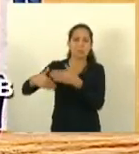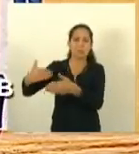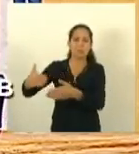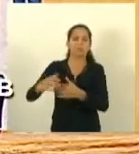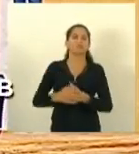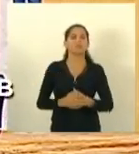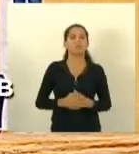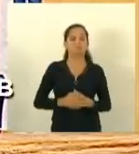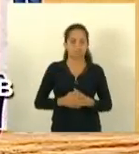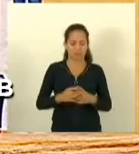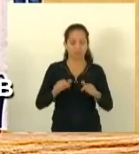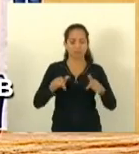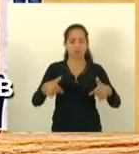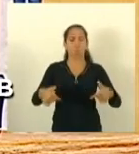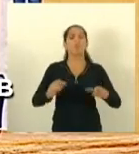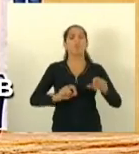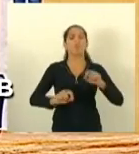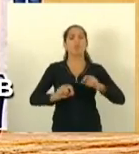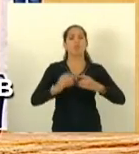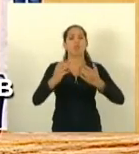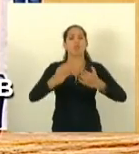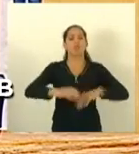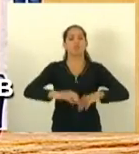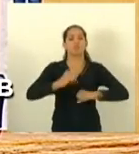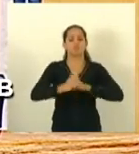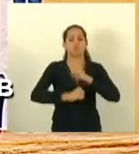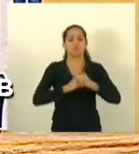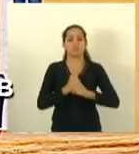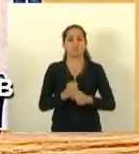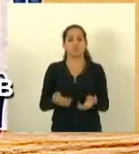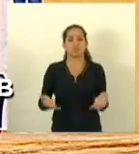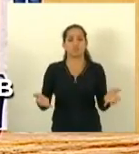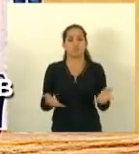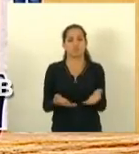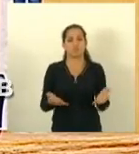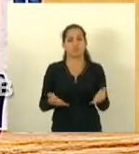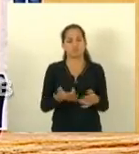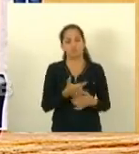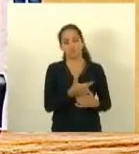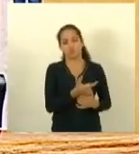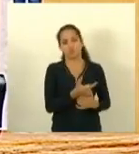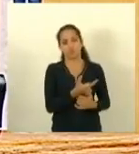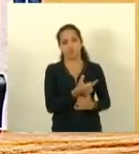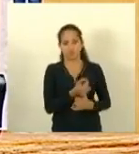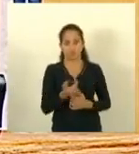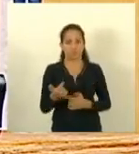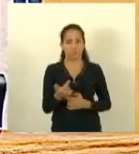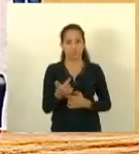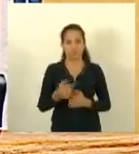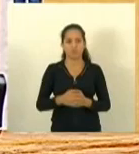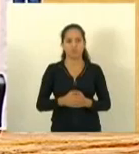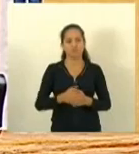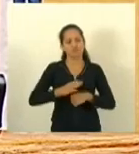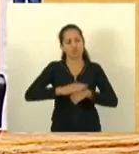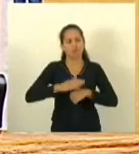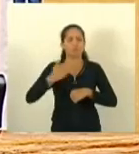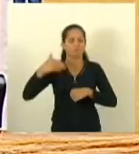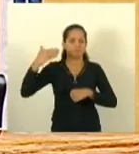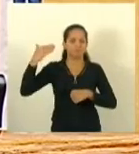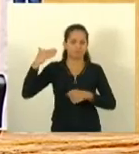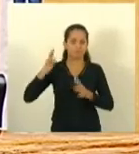concurso esse ano O concurso foi já há algum tempo